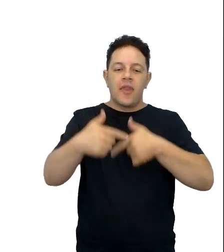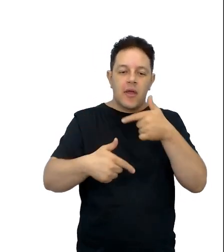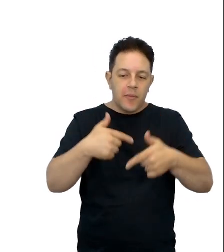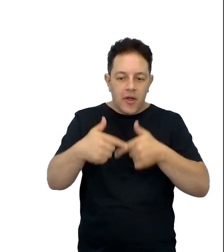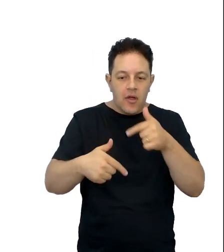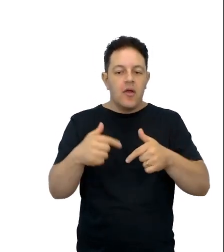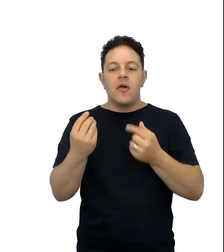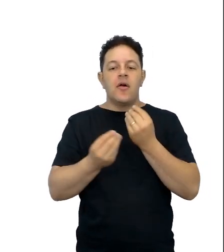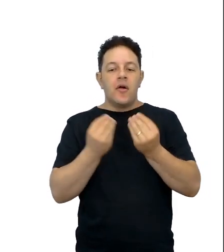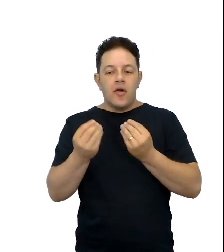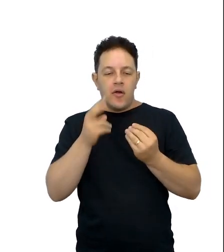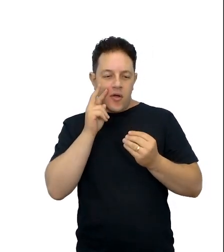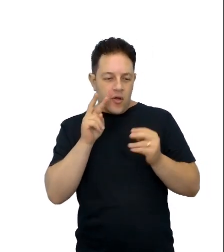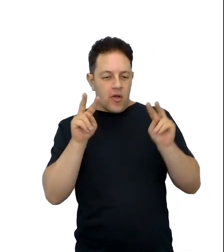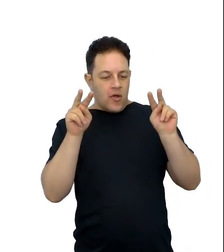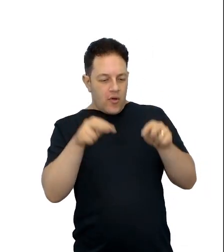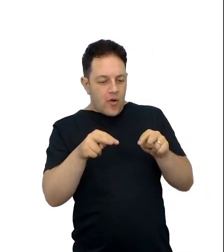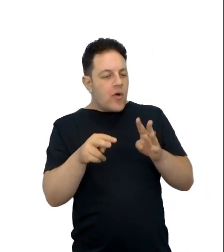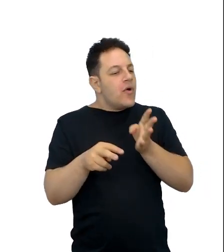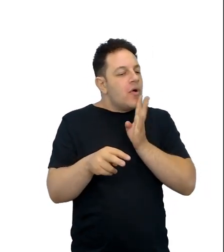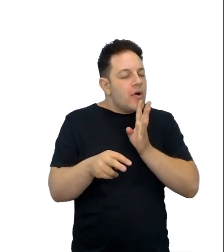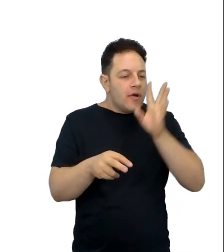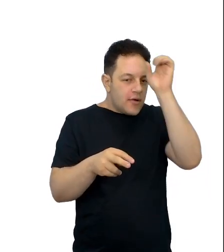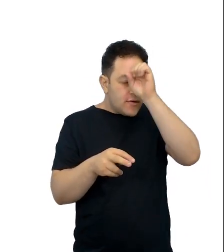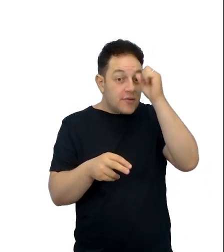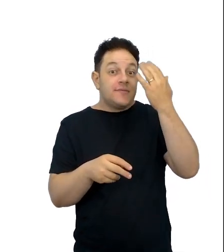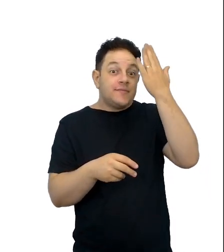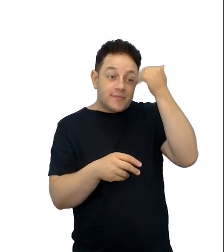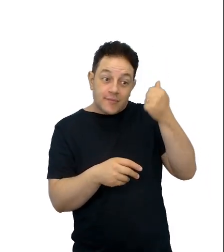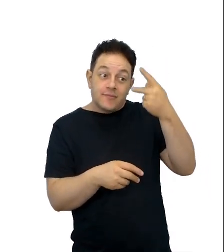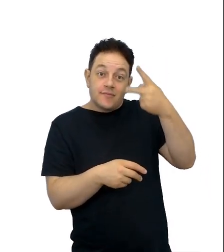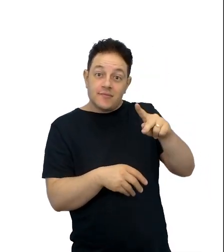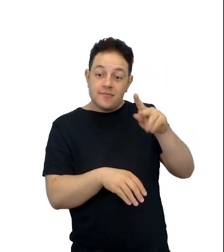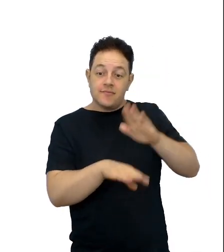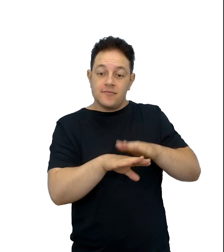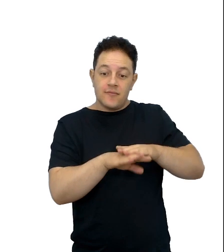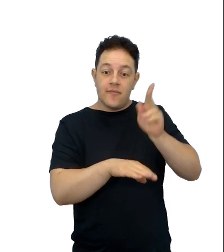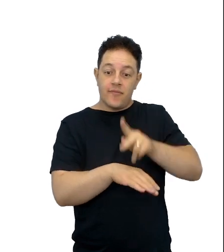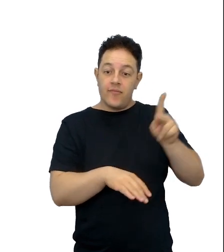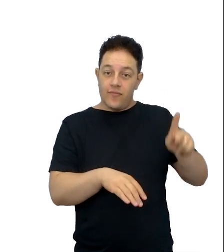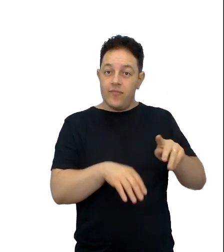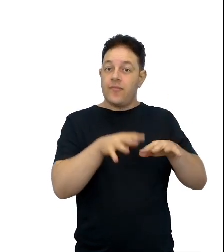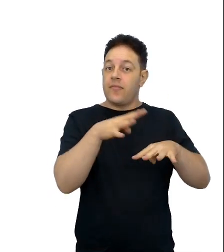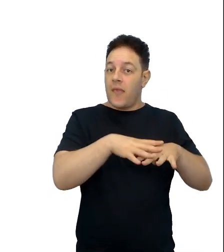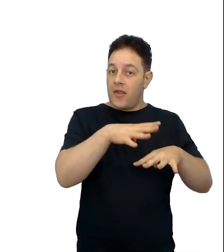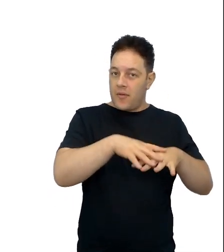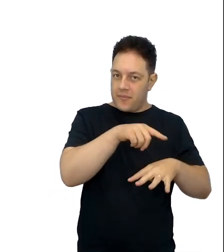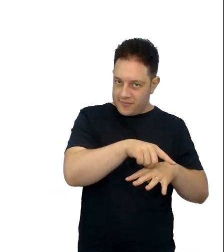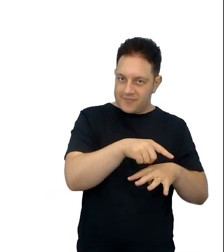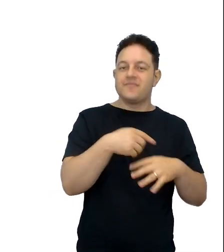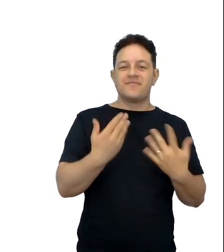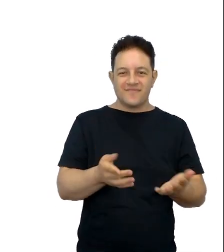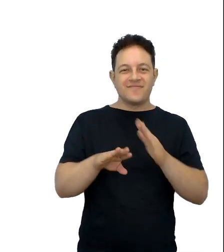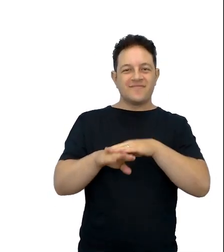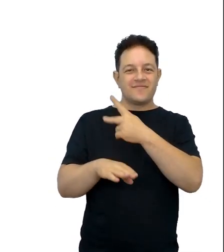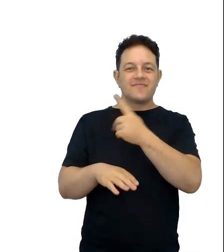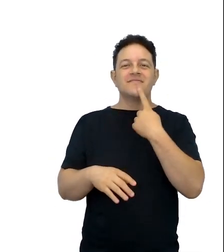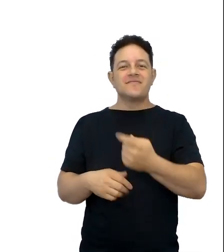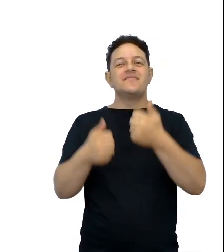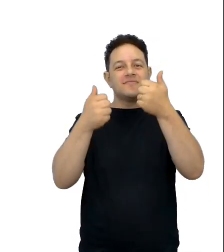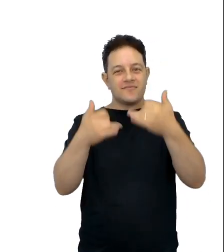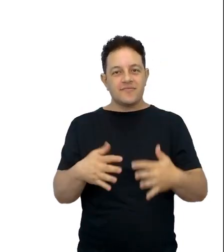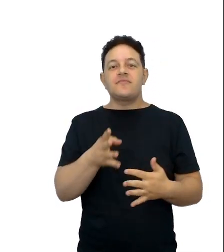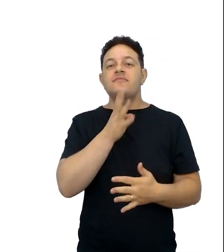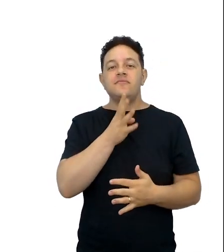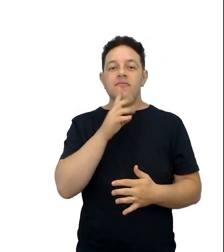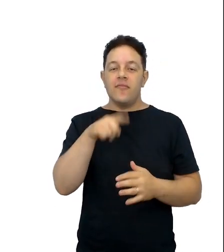trabalho olhando para os conhecimentos do professor de matemática. Então, por isso que ali ela chama conhecimento